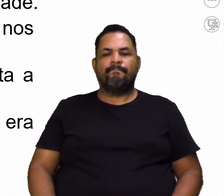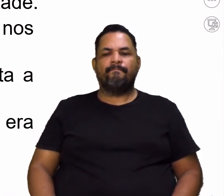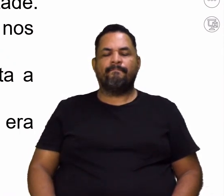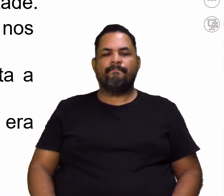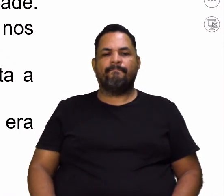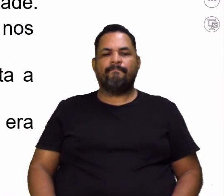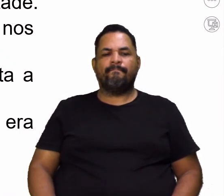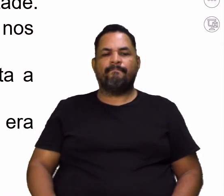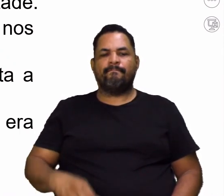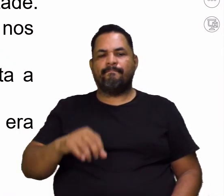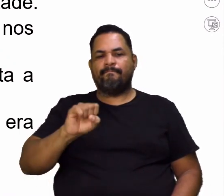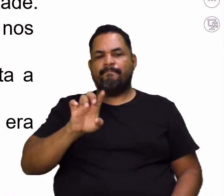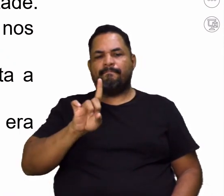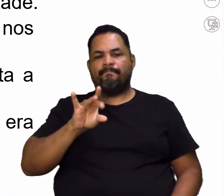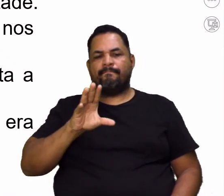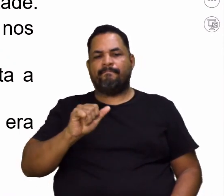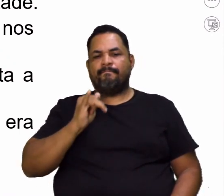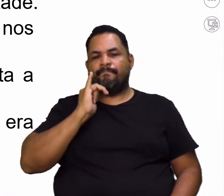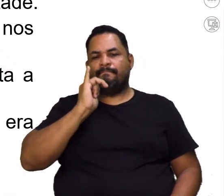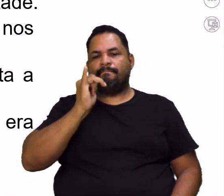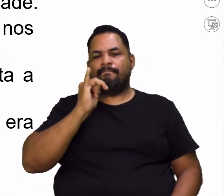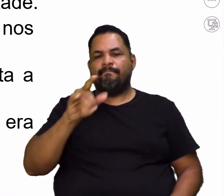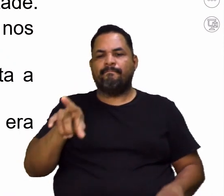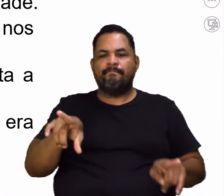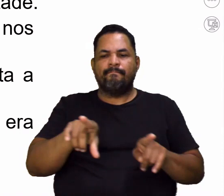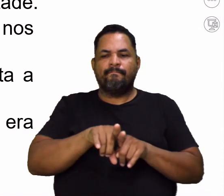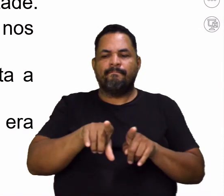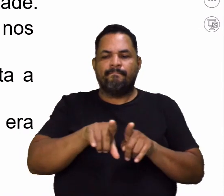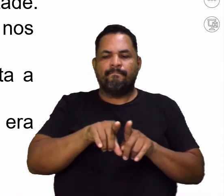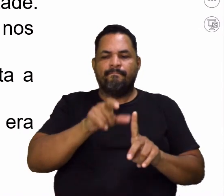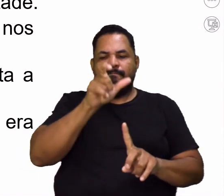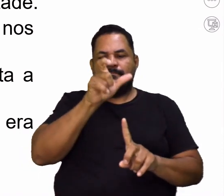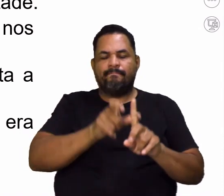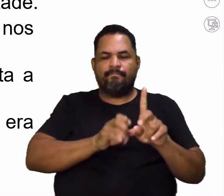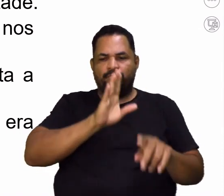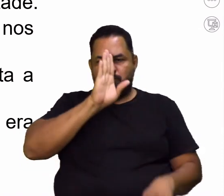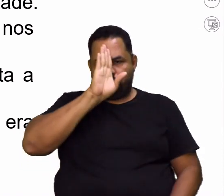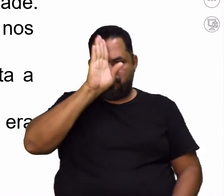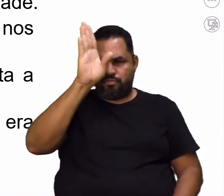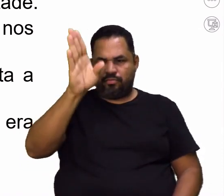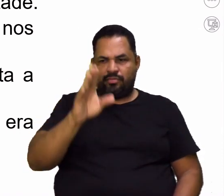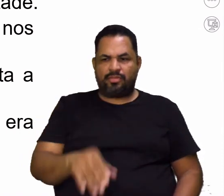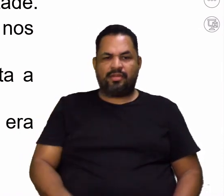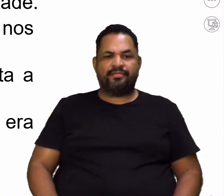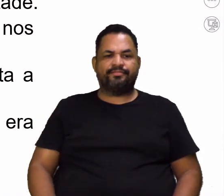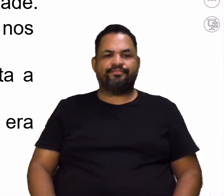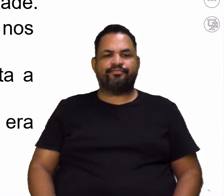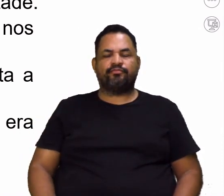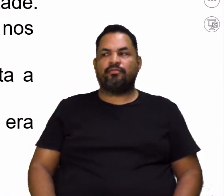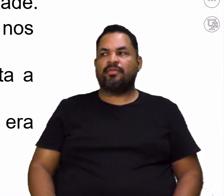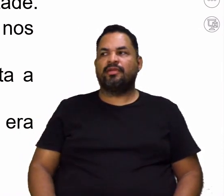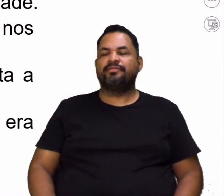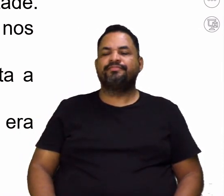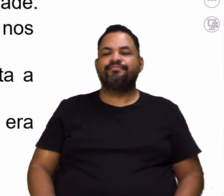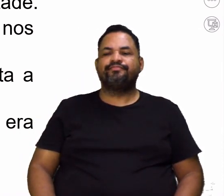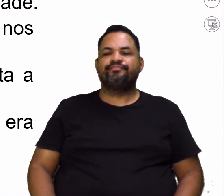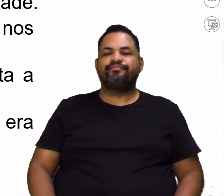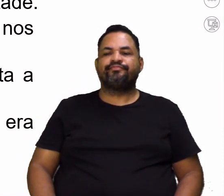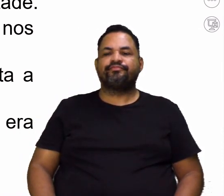o Sérgio é o narrador e também é o personagem principal